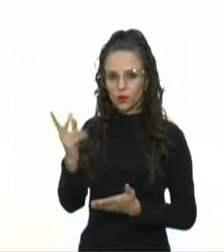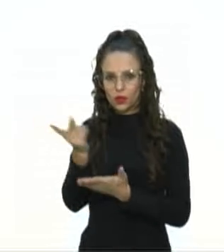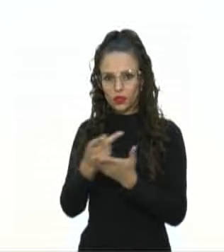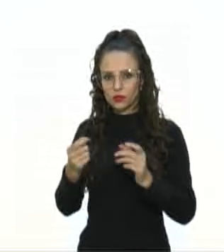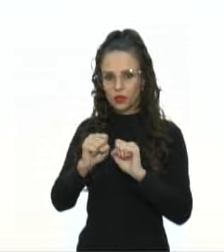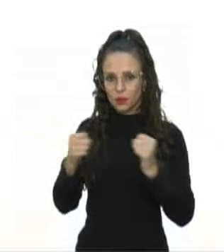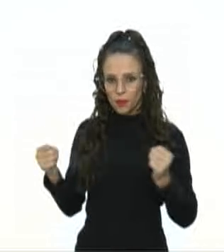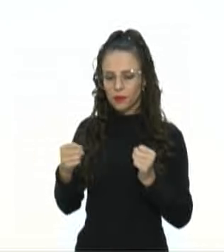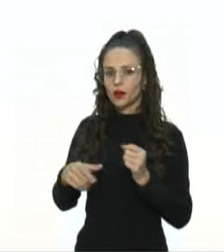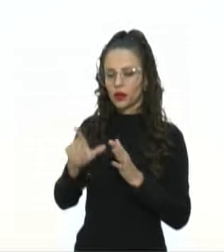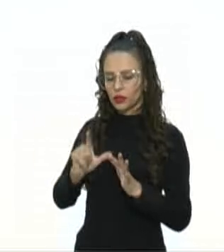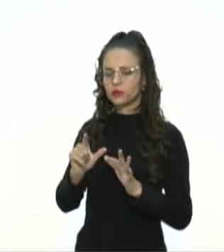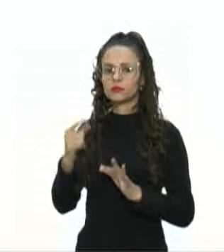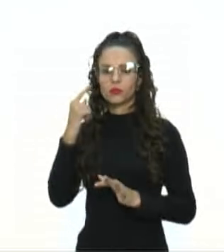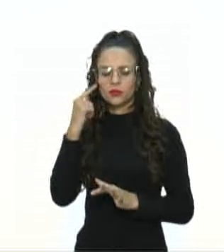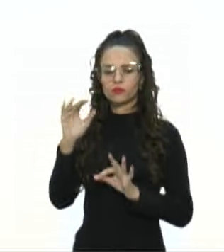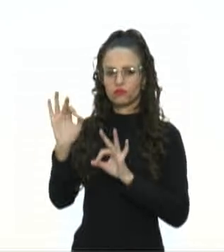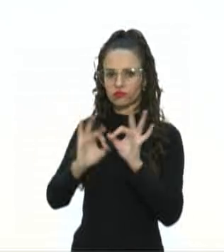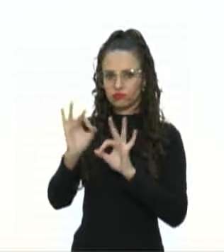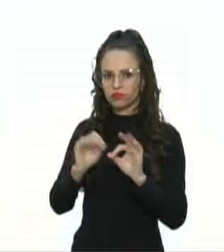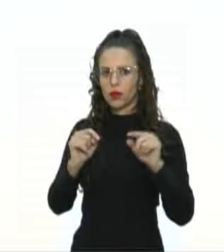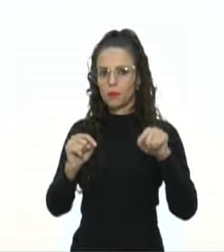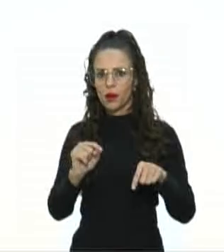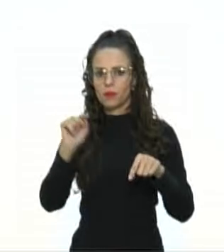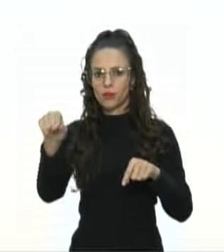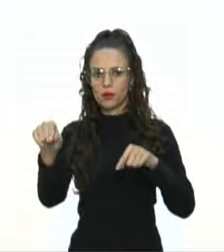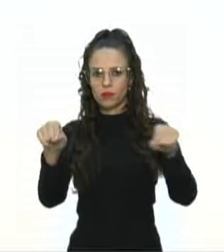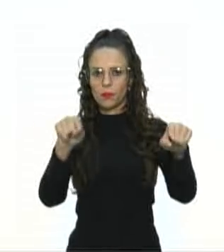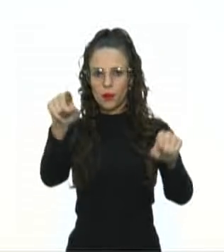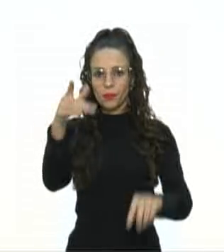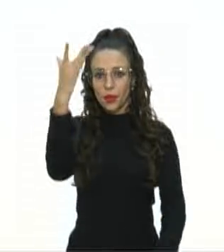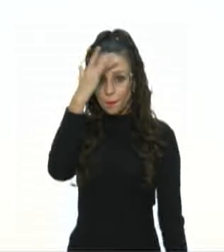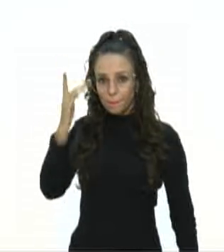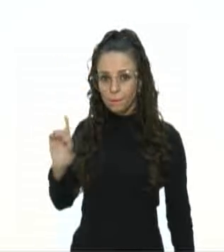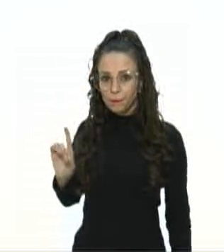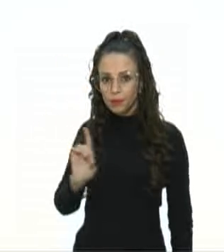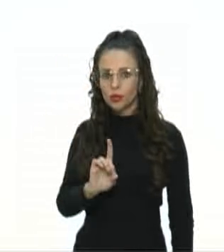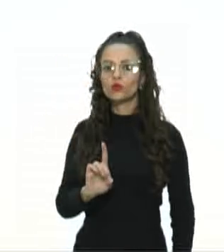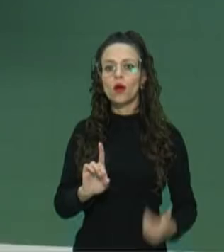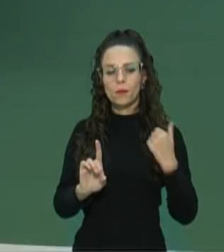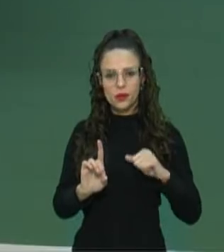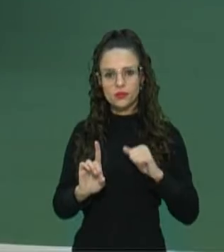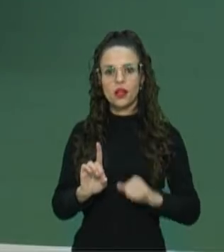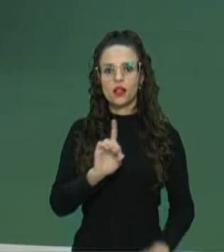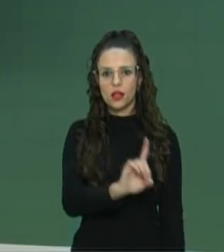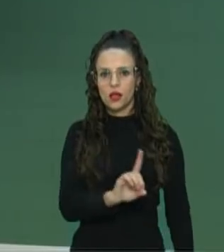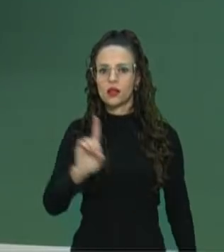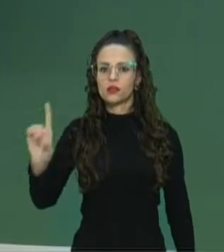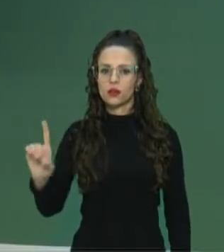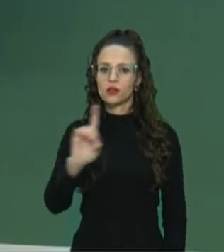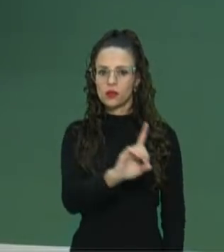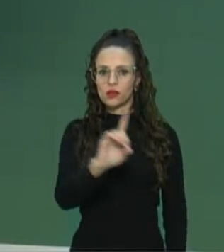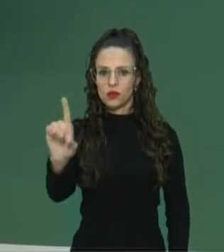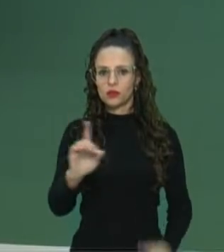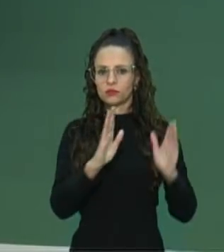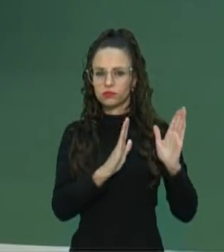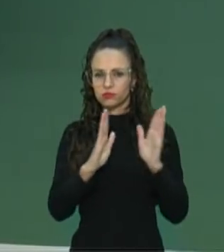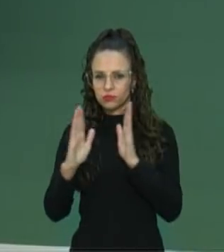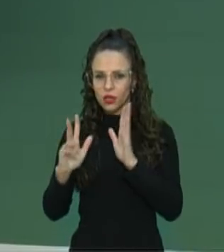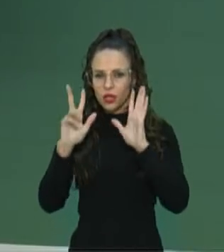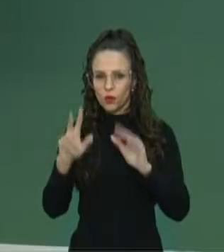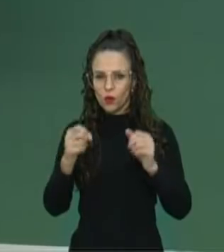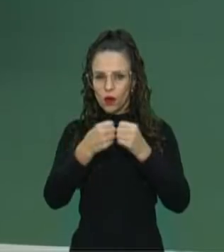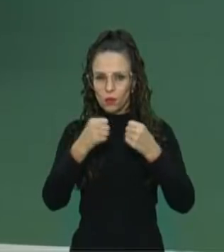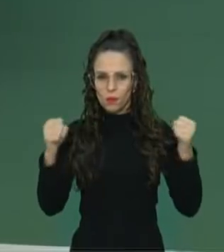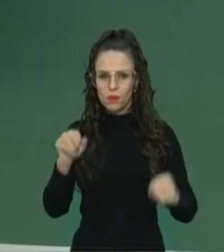prova, onde o atleta deverá encontrar conforme a sequência informada no seu mapa, né? Então, como está aqui, para voltar a imagem que fica mais fácil a visualização,